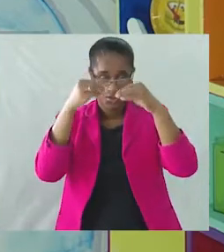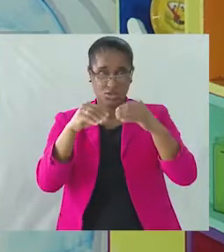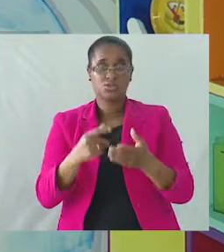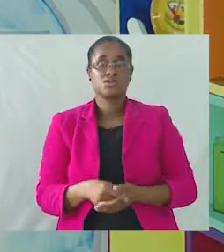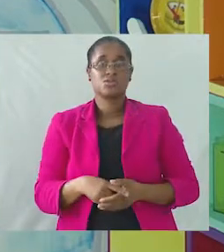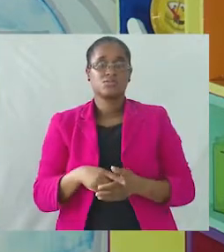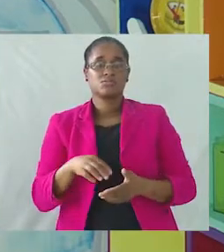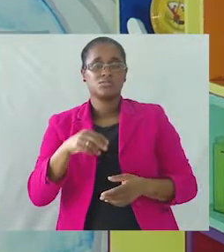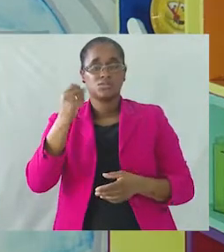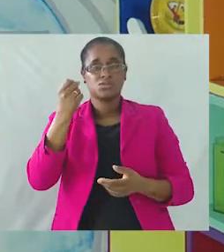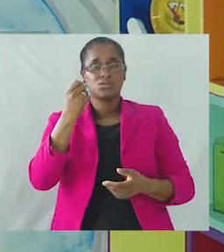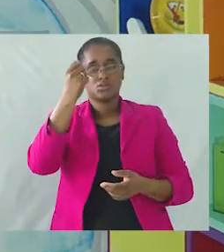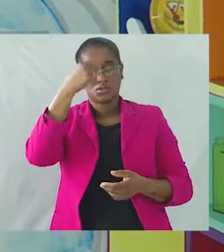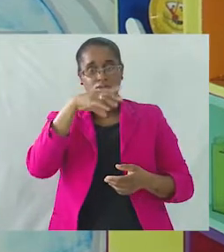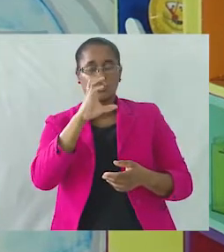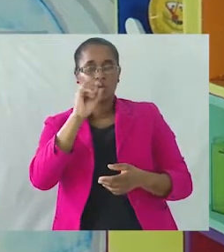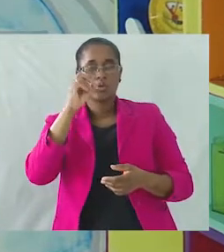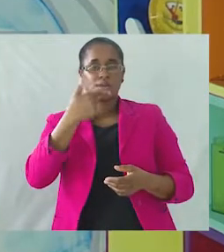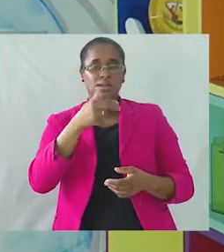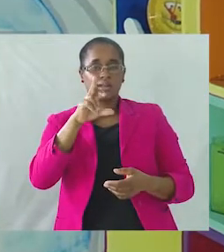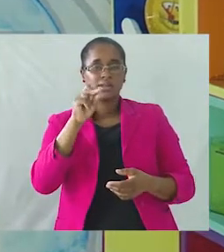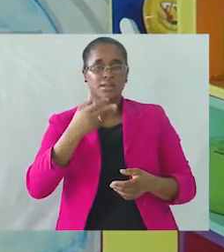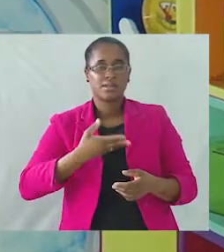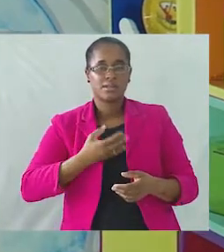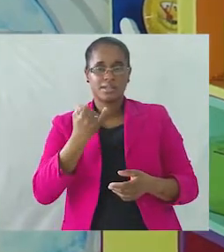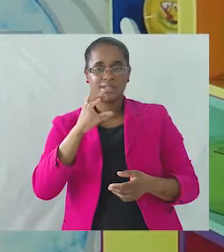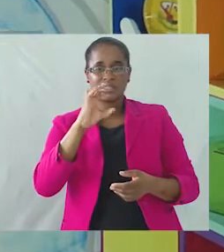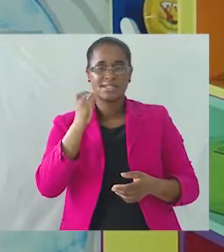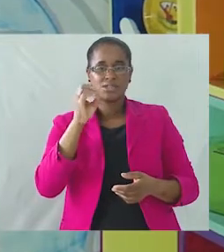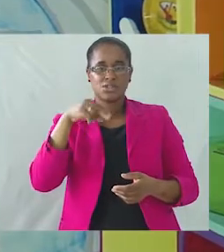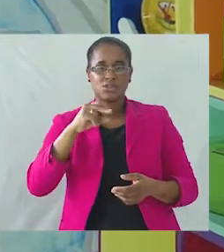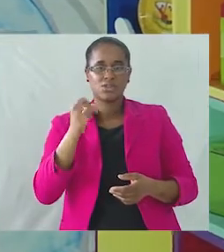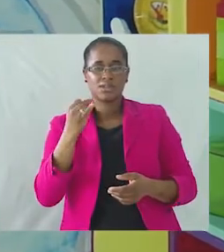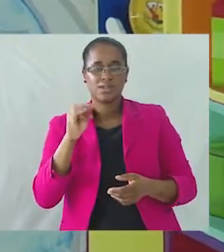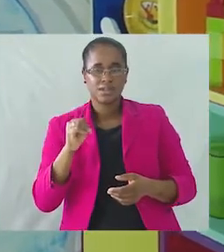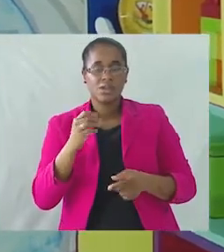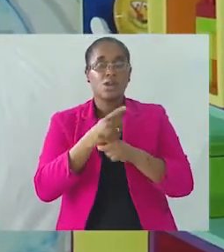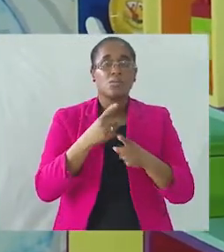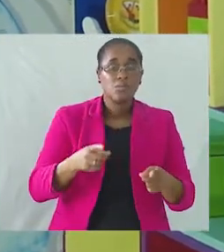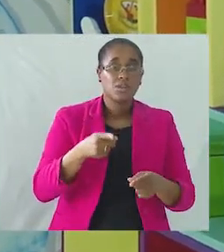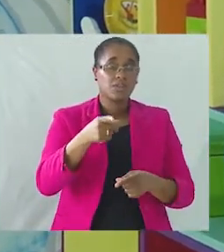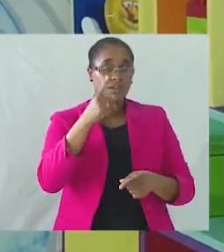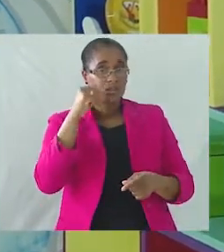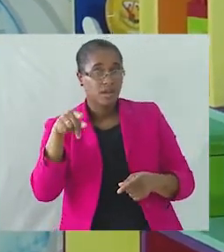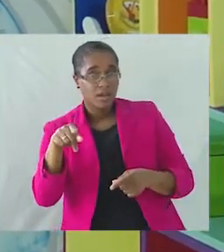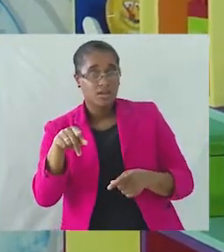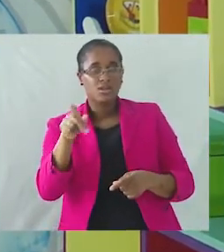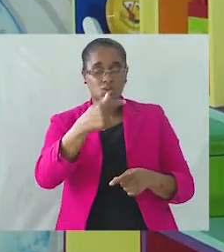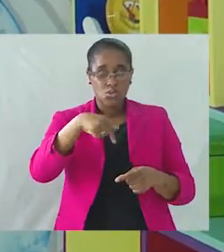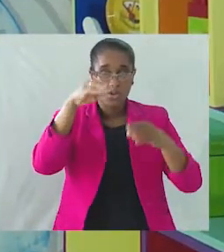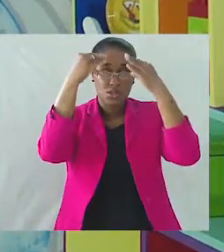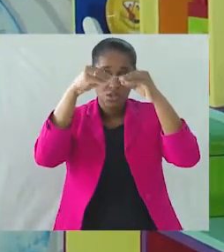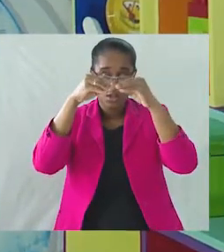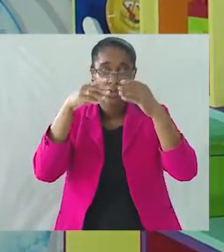tradicionais. Por quê? Porque através dele ensinamos as crianças. Hoje, quase